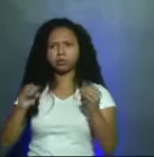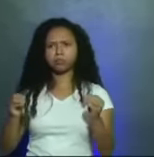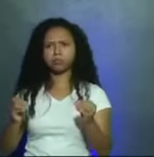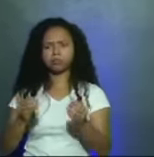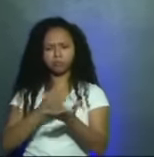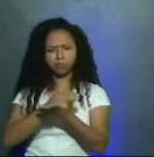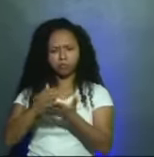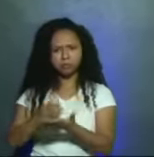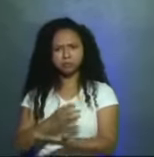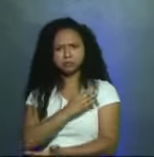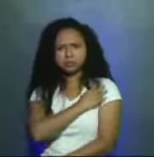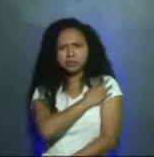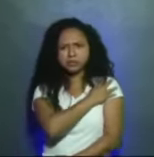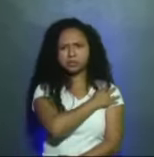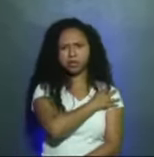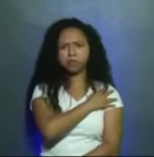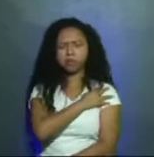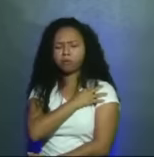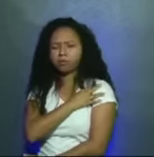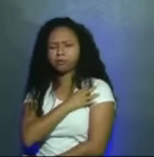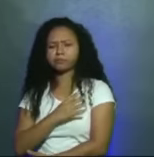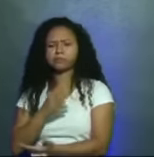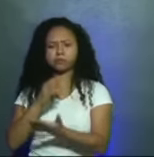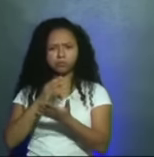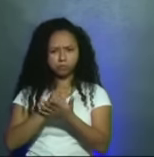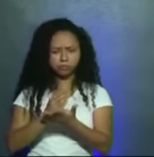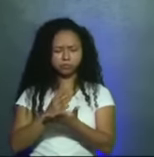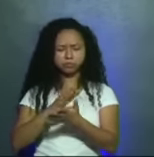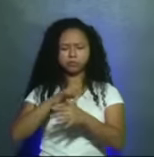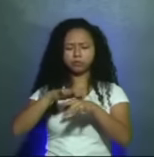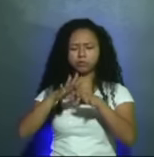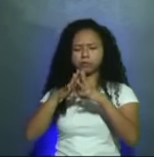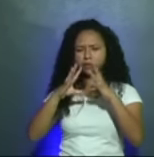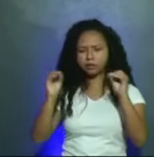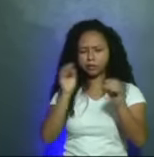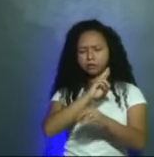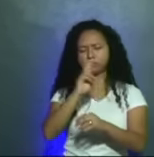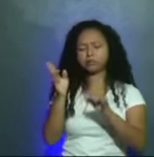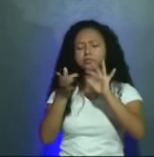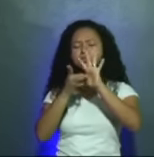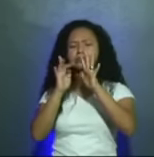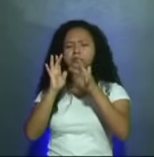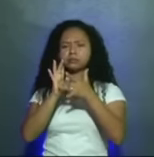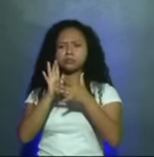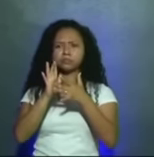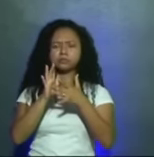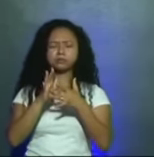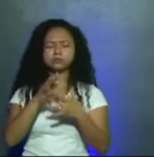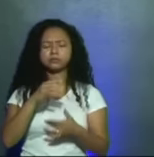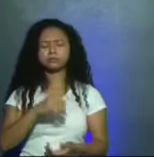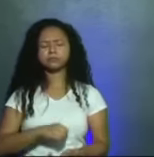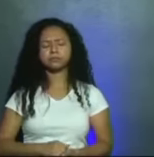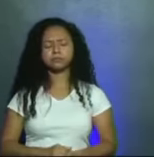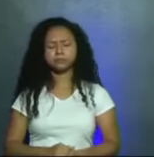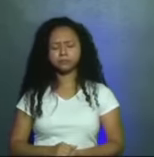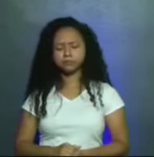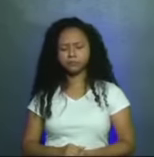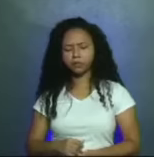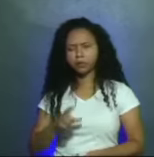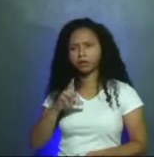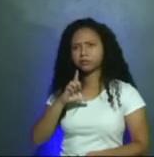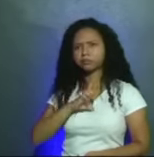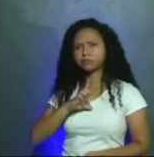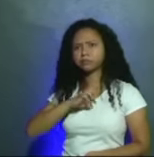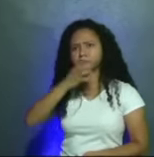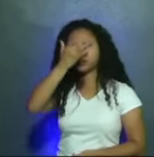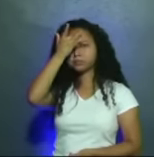está curado, já está curado. Receba, receba agora a sua cura. Tem pessoas também que